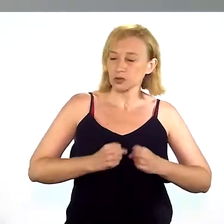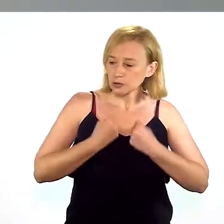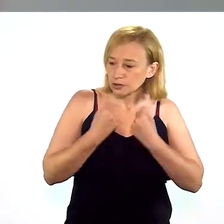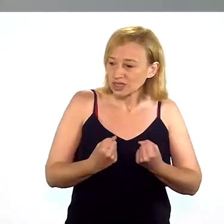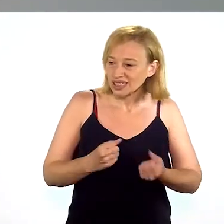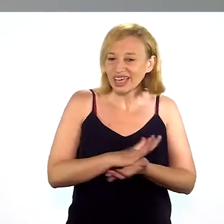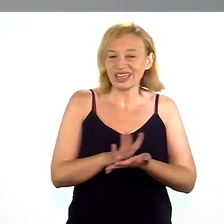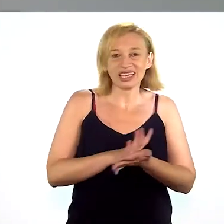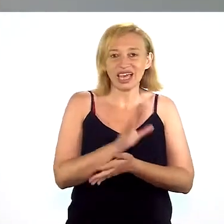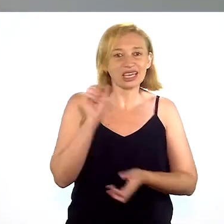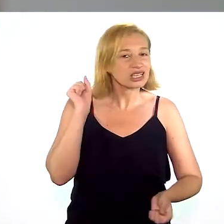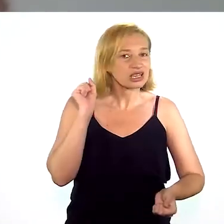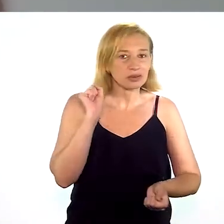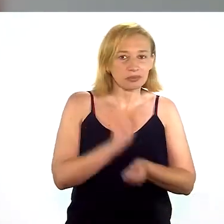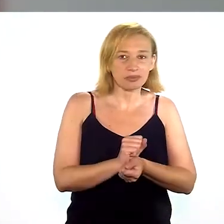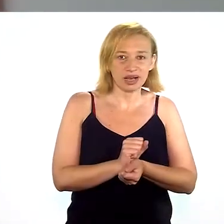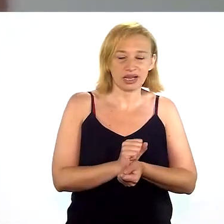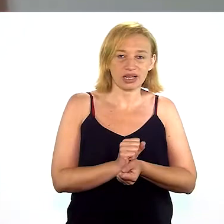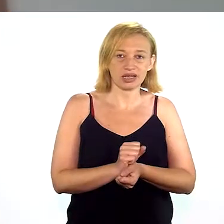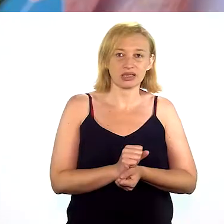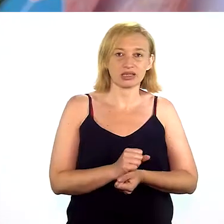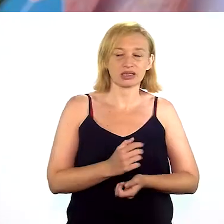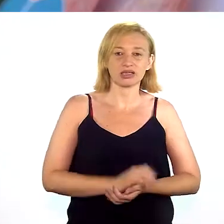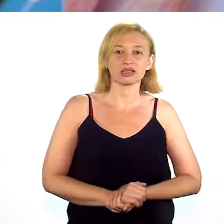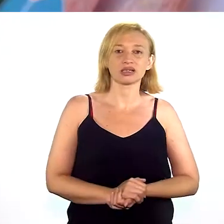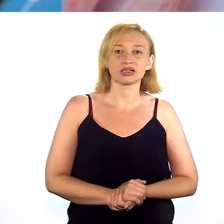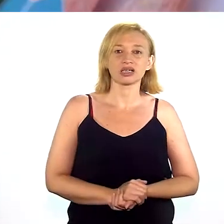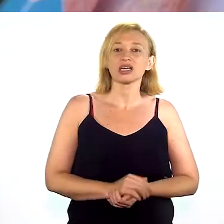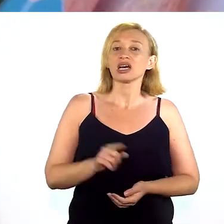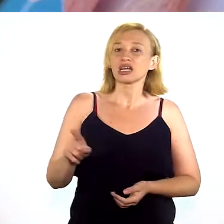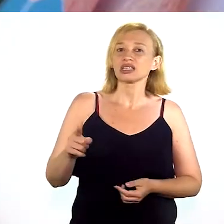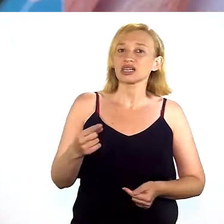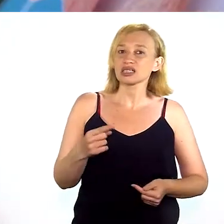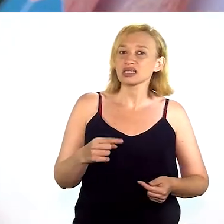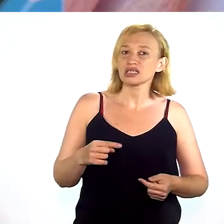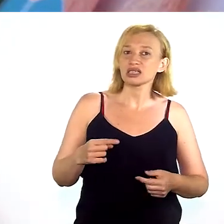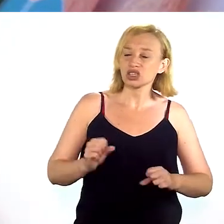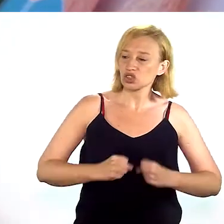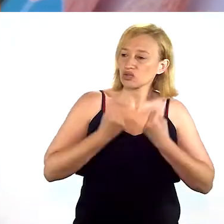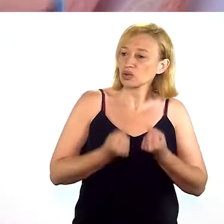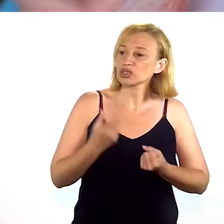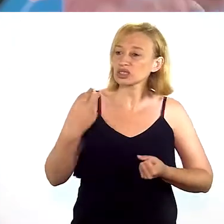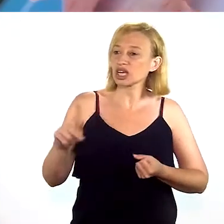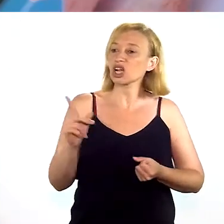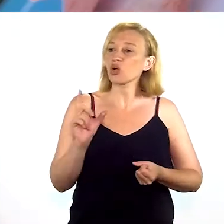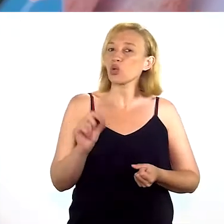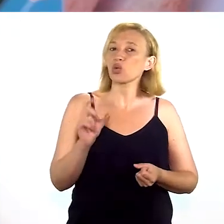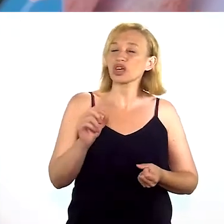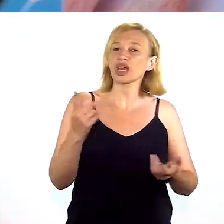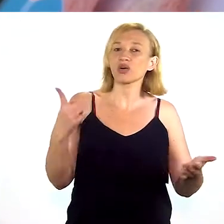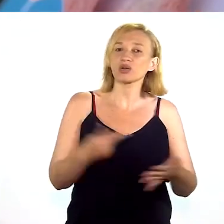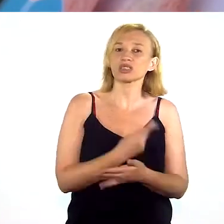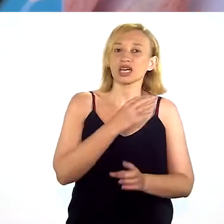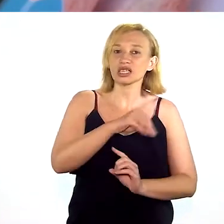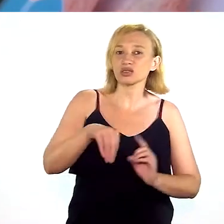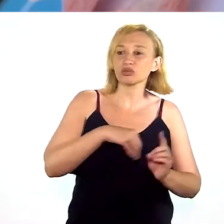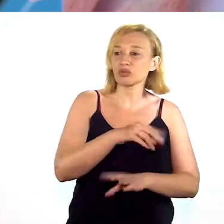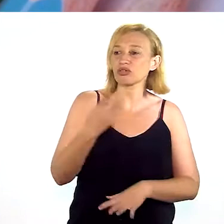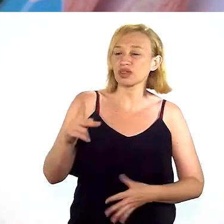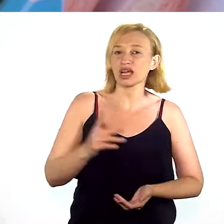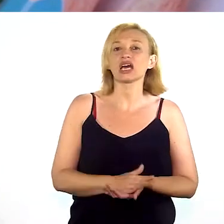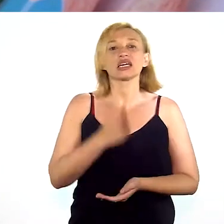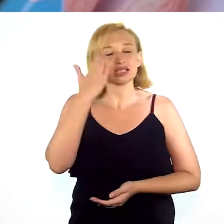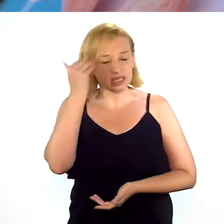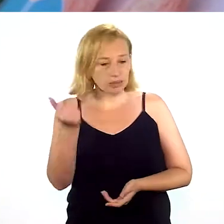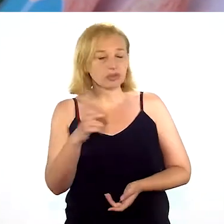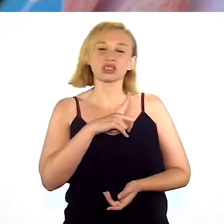muito determinada, nada a segura. E além dessa determinação dela, o que ao redor dela ocorre? Ou